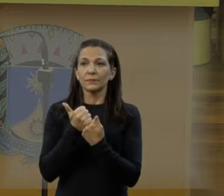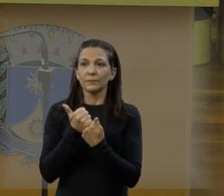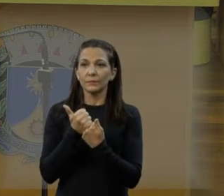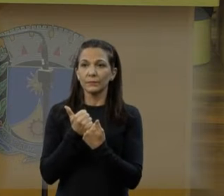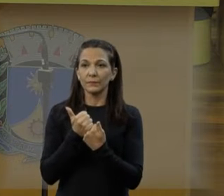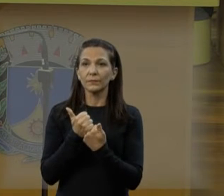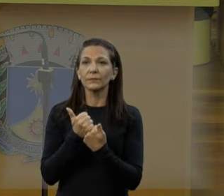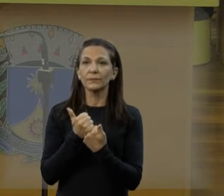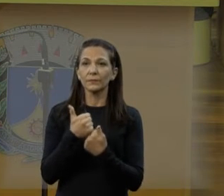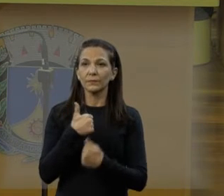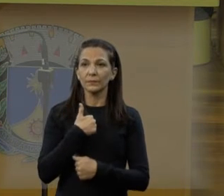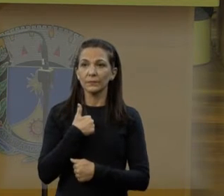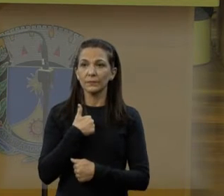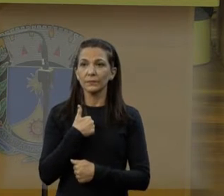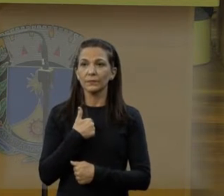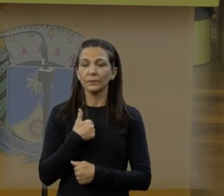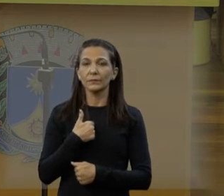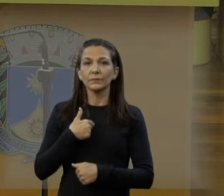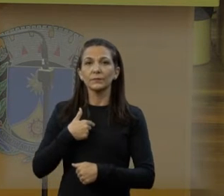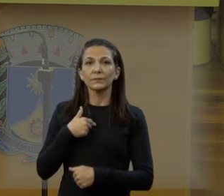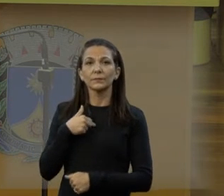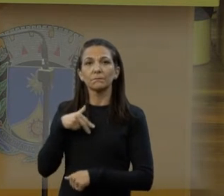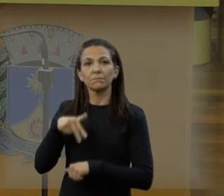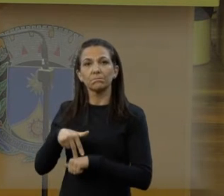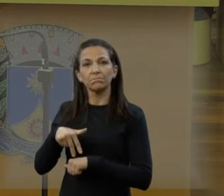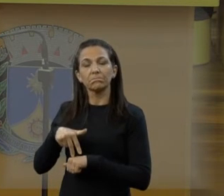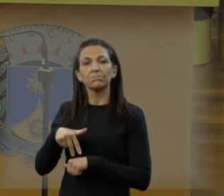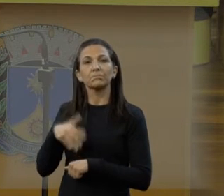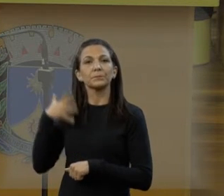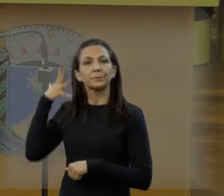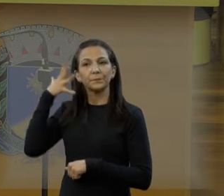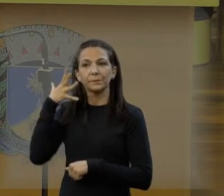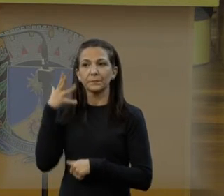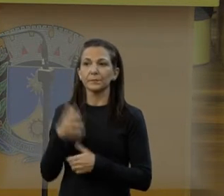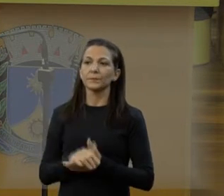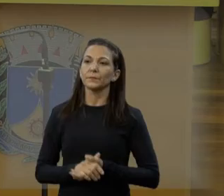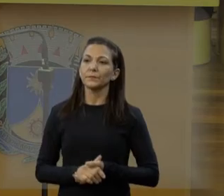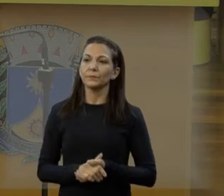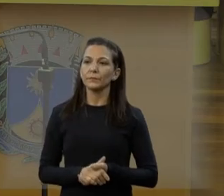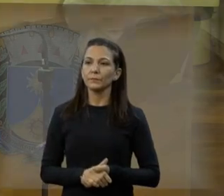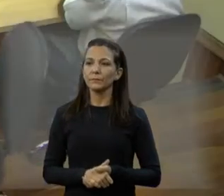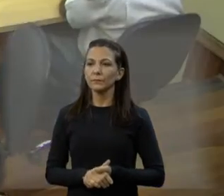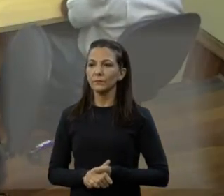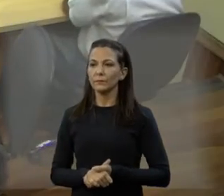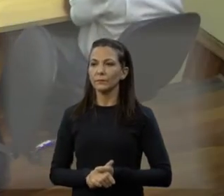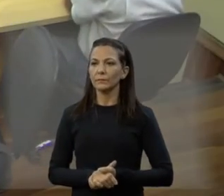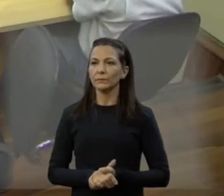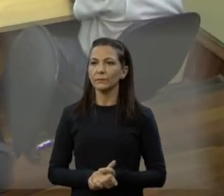para que eu possa usar o meu espaço no pequeno expediente e